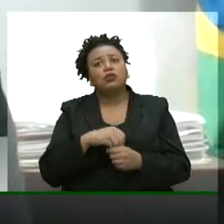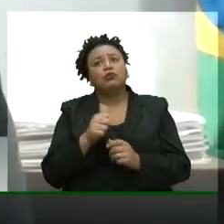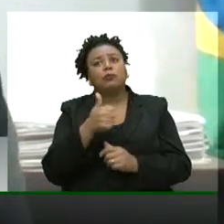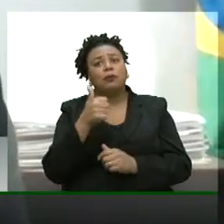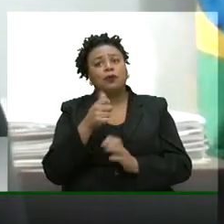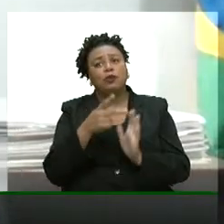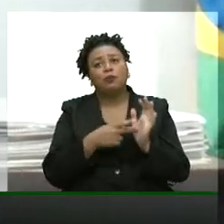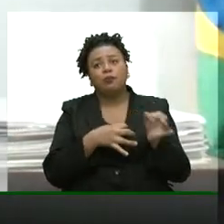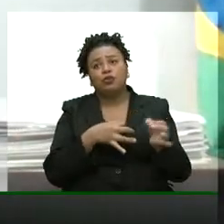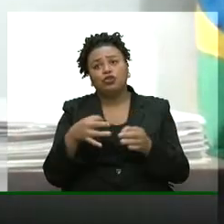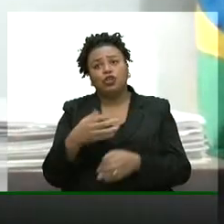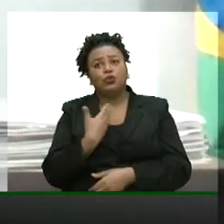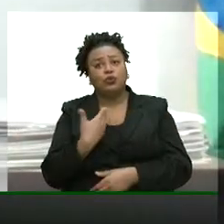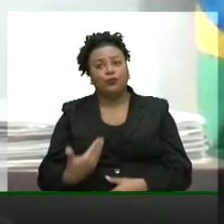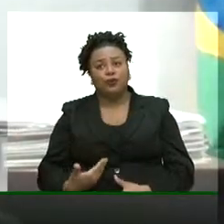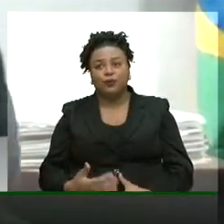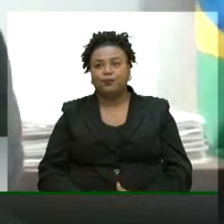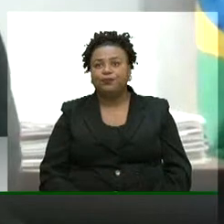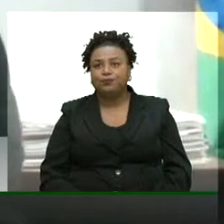projeto do governo.